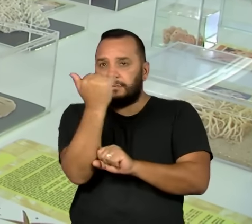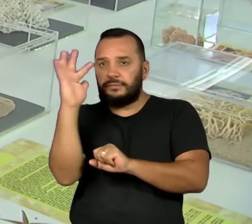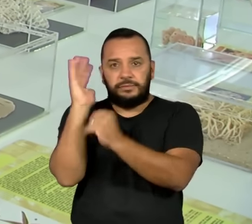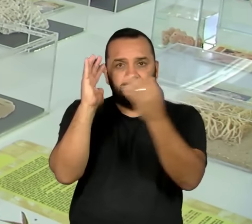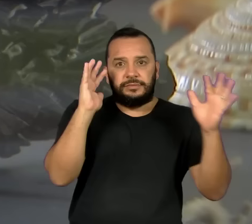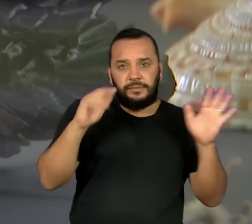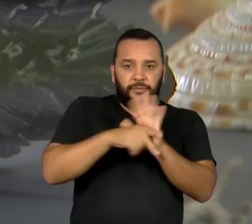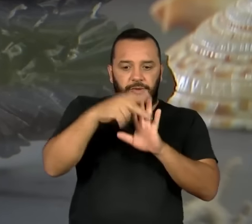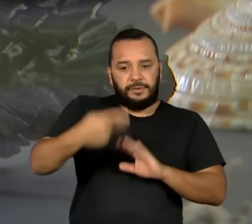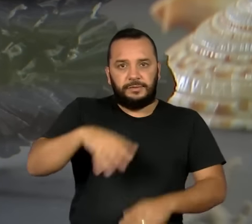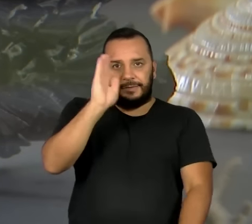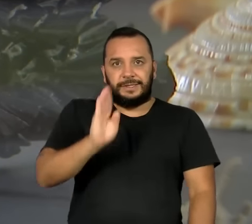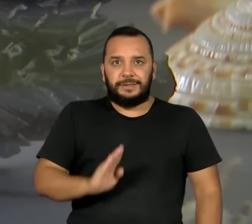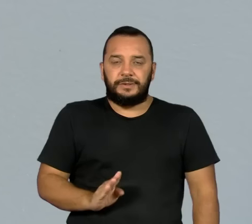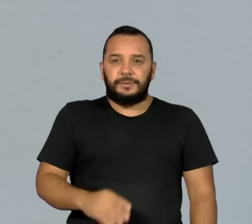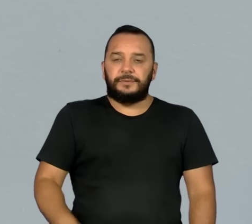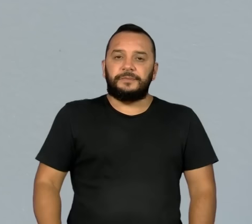território nacional.